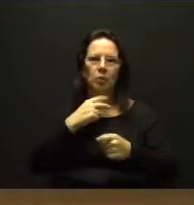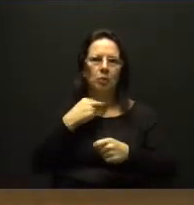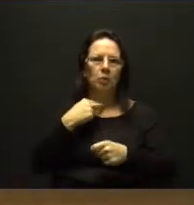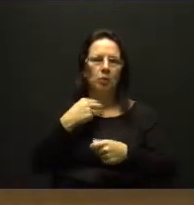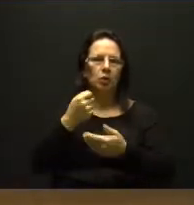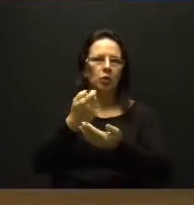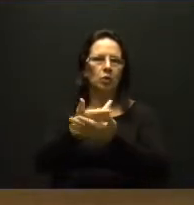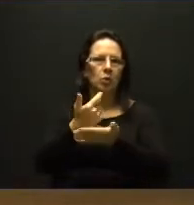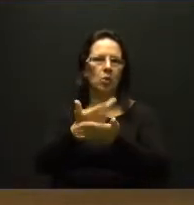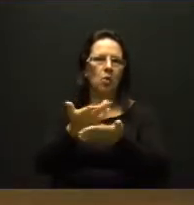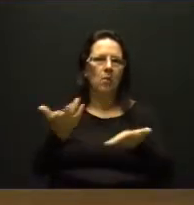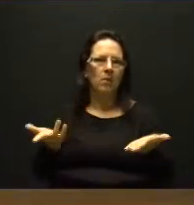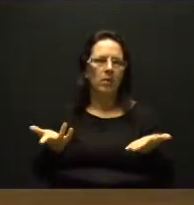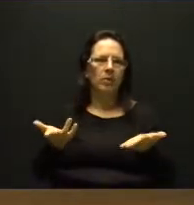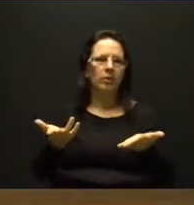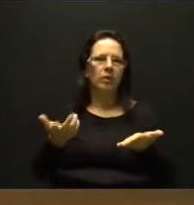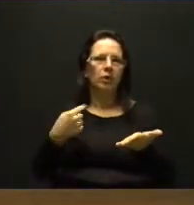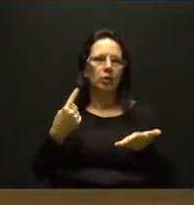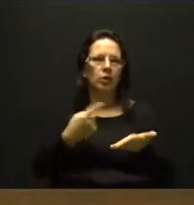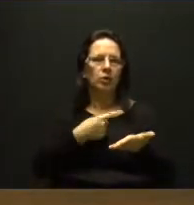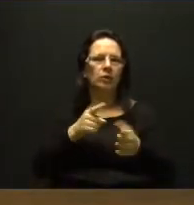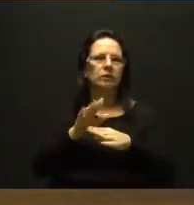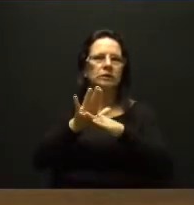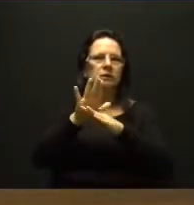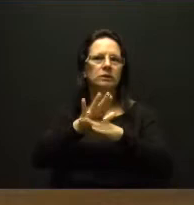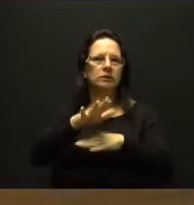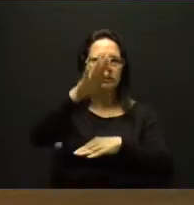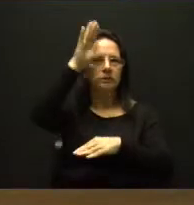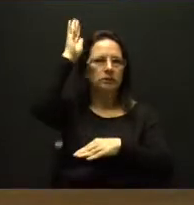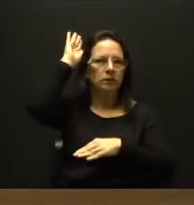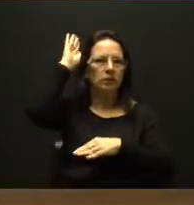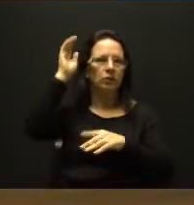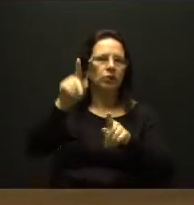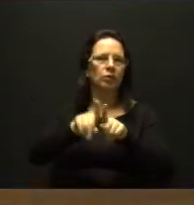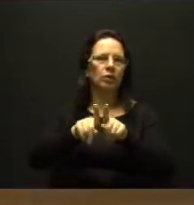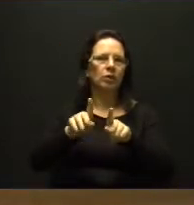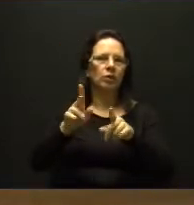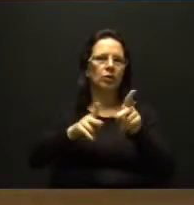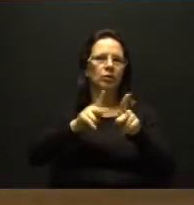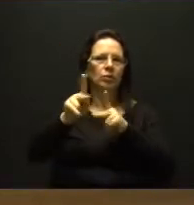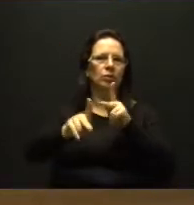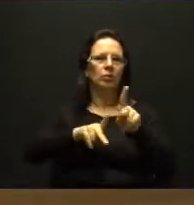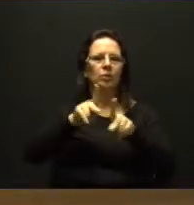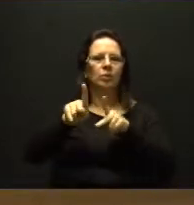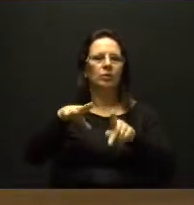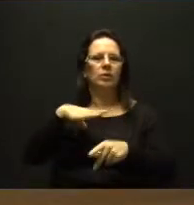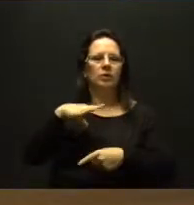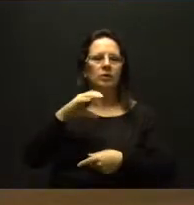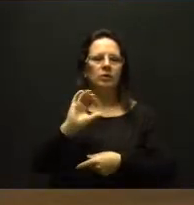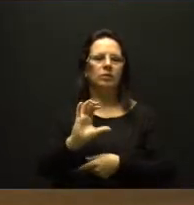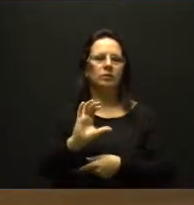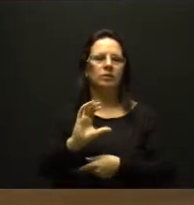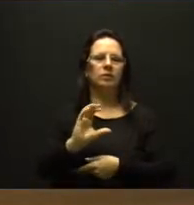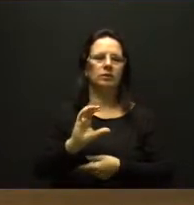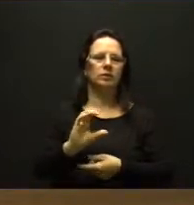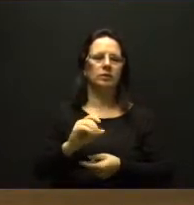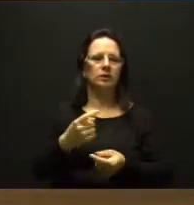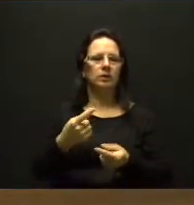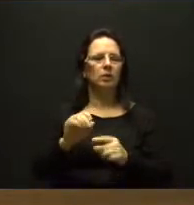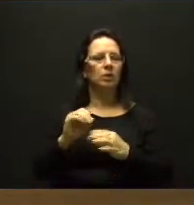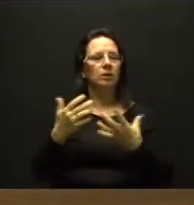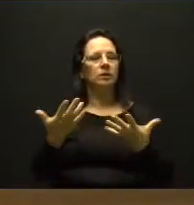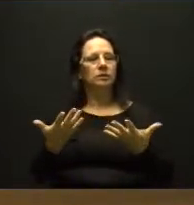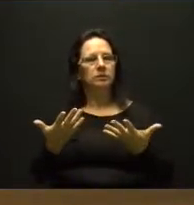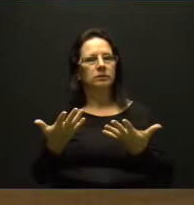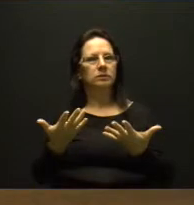seja nós fizemos isso em prol do corpo de bombeiro e principalmente da população de cubatão logicamente que acontece